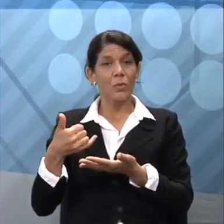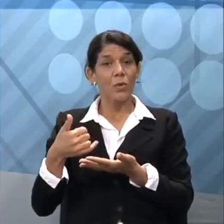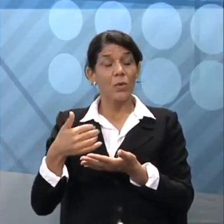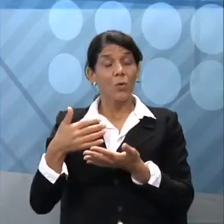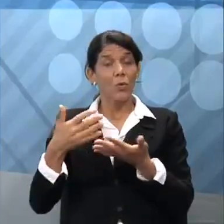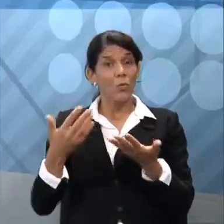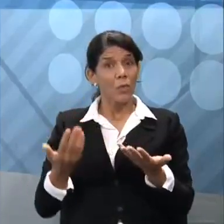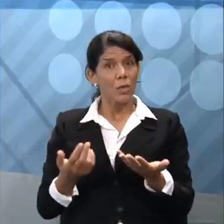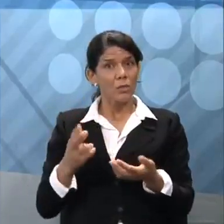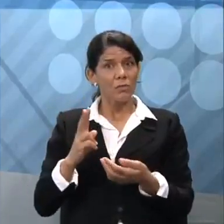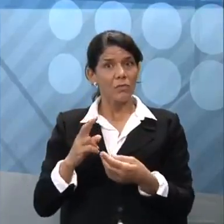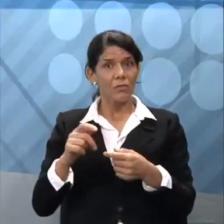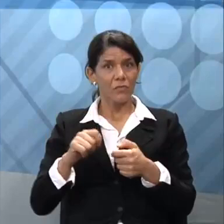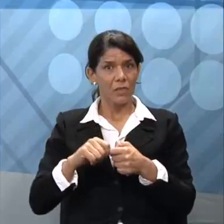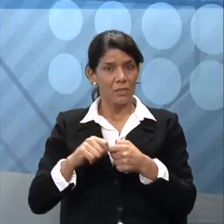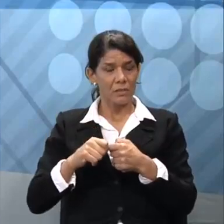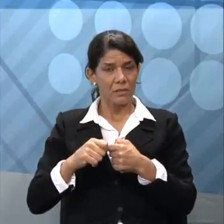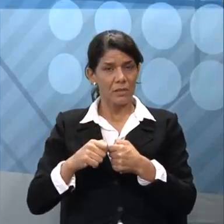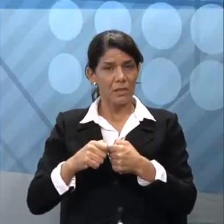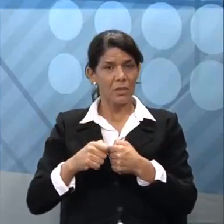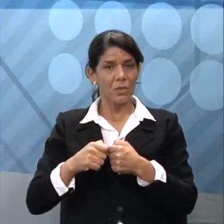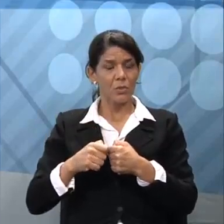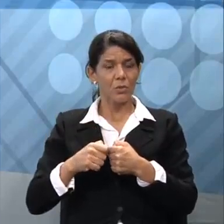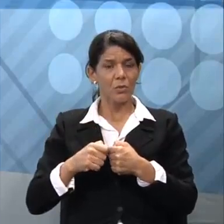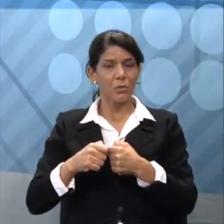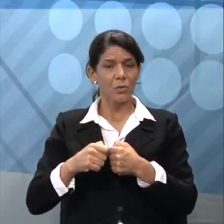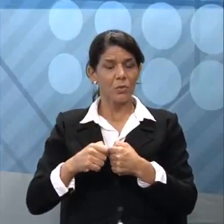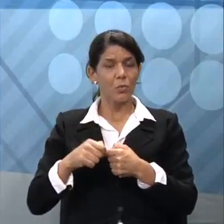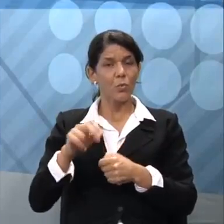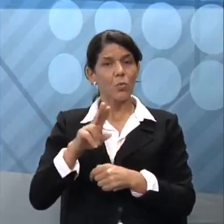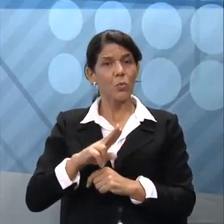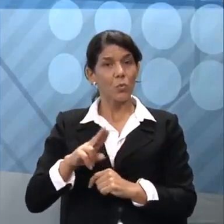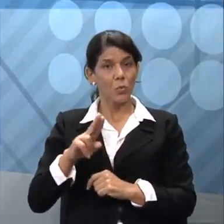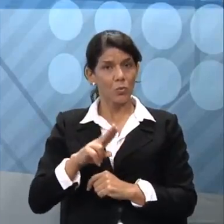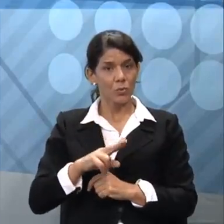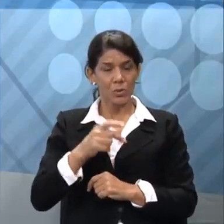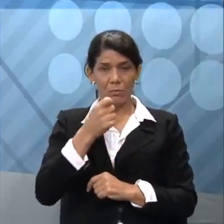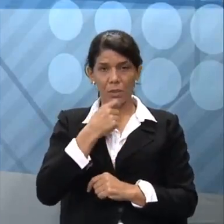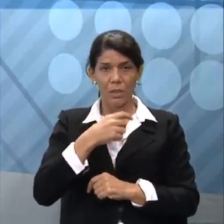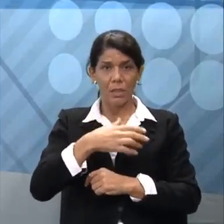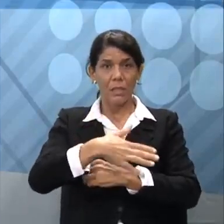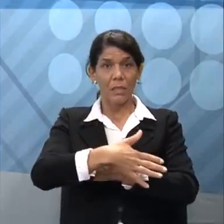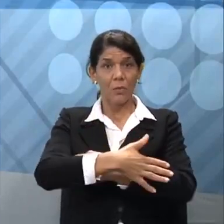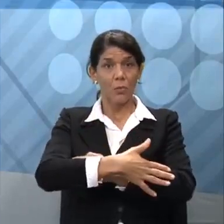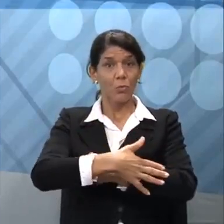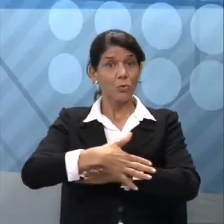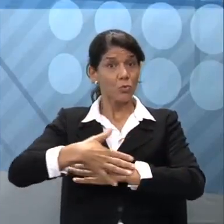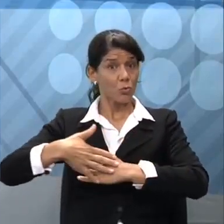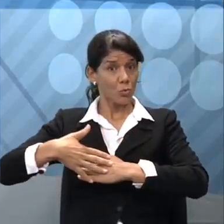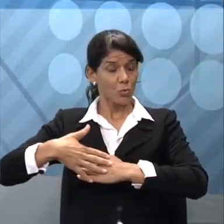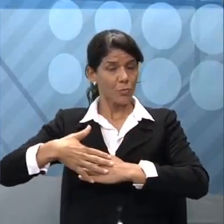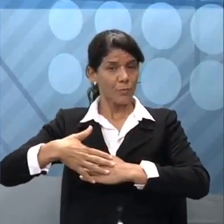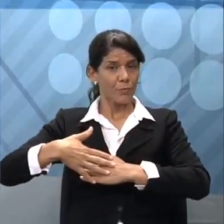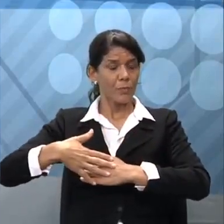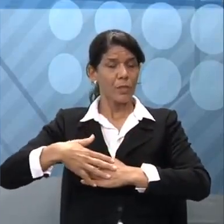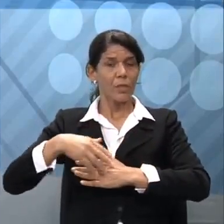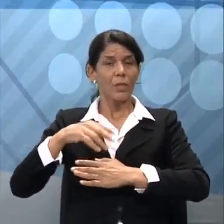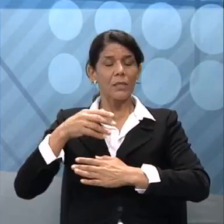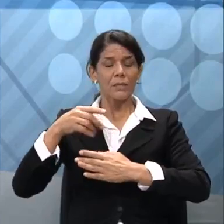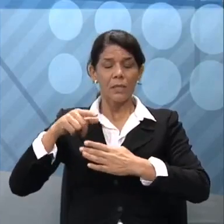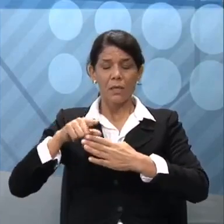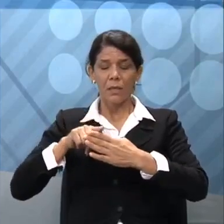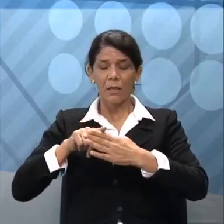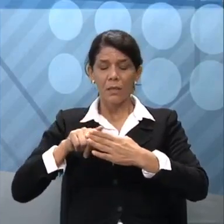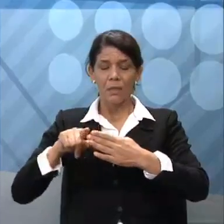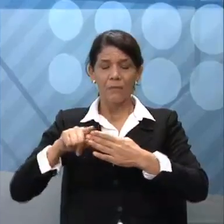Quando nós vamos realizar o procedimento da aplicação de medicamento intramuscular, o bisel deve